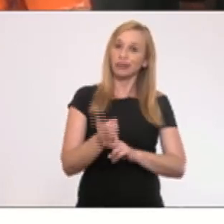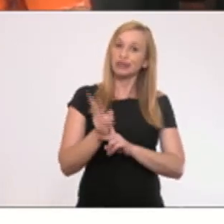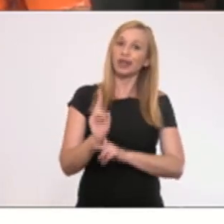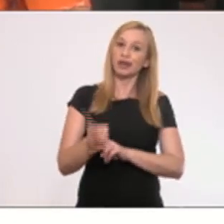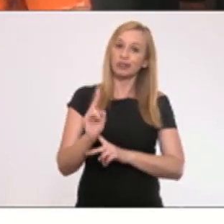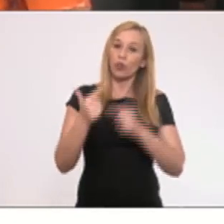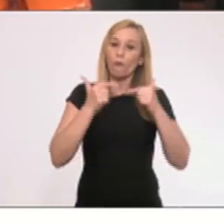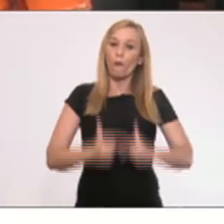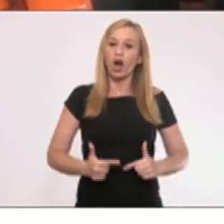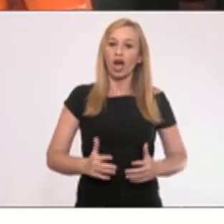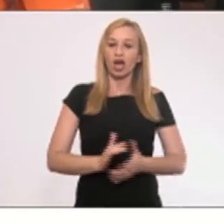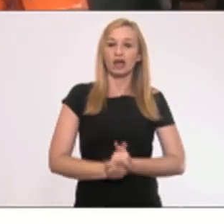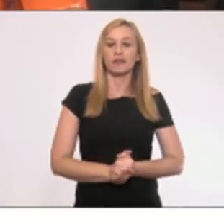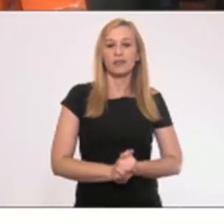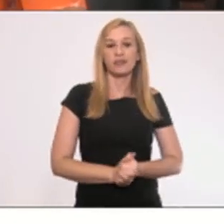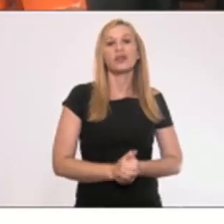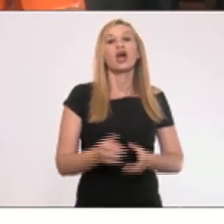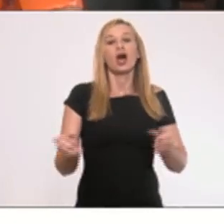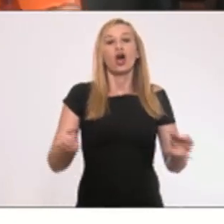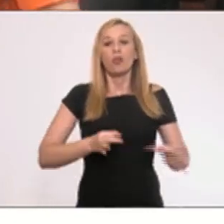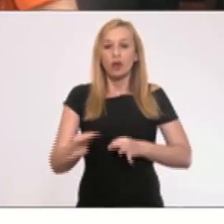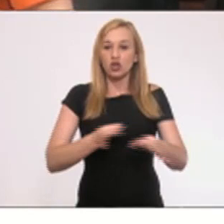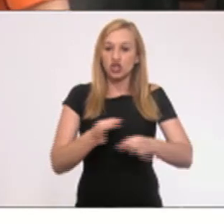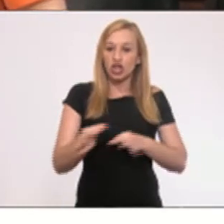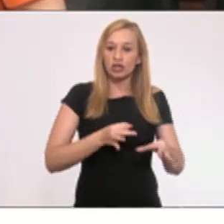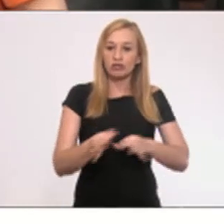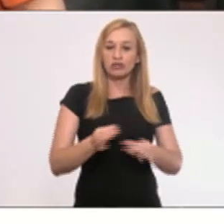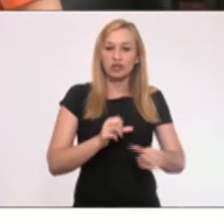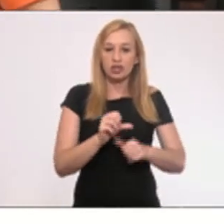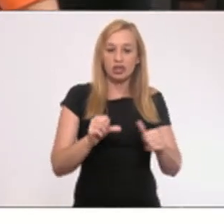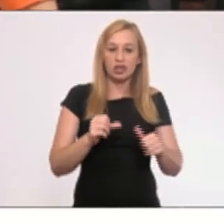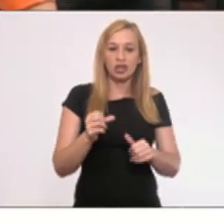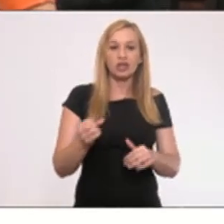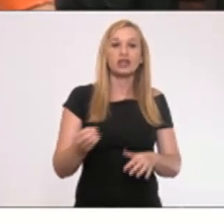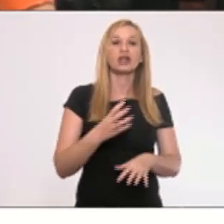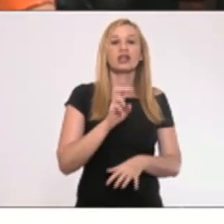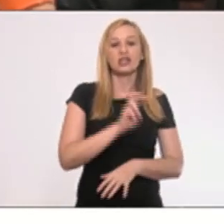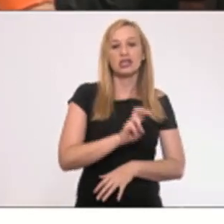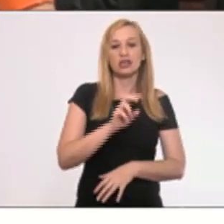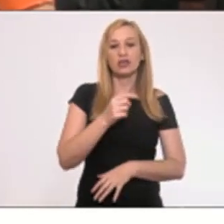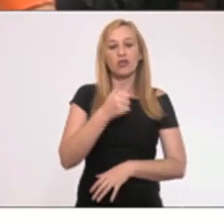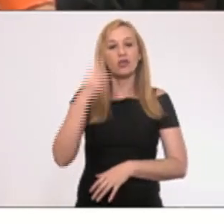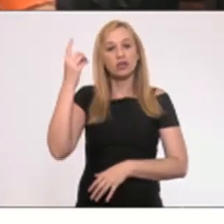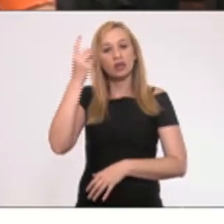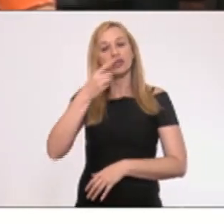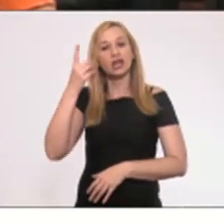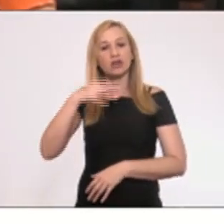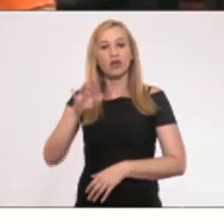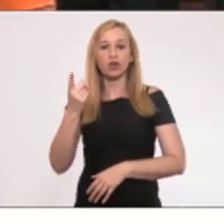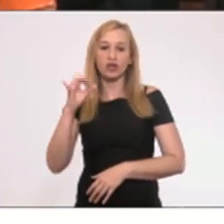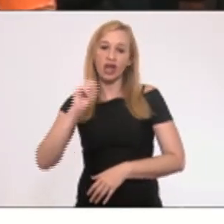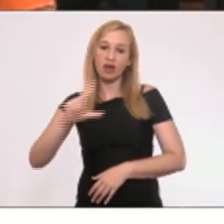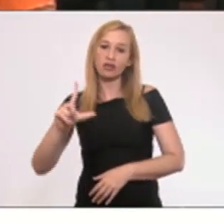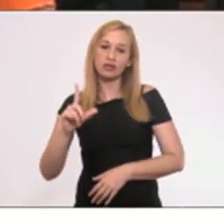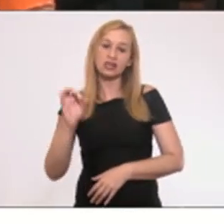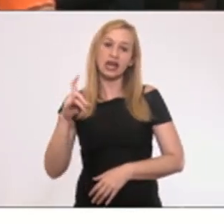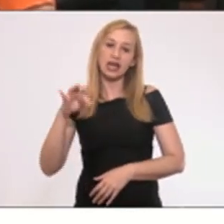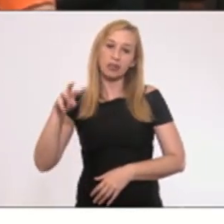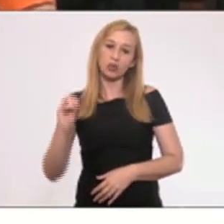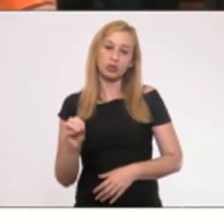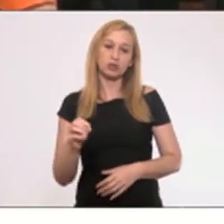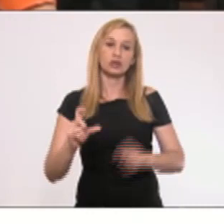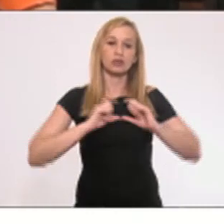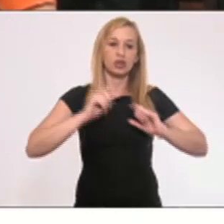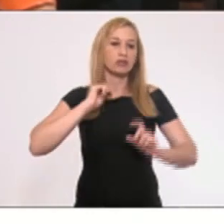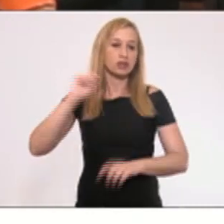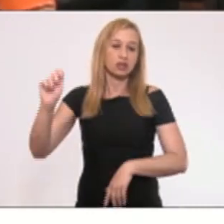abstenção. Projeto de resolução 105/2019, de autoria do deputado Coronel Salema. Concede medalha Tiradentes respectivo diploma ao